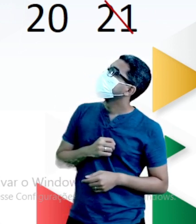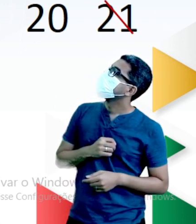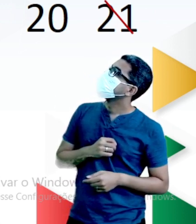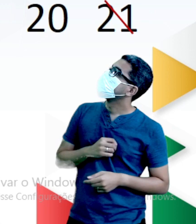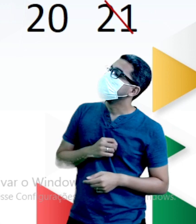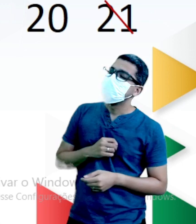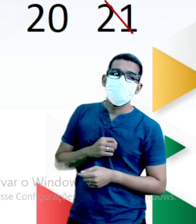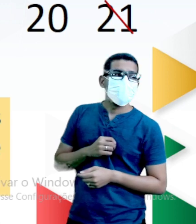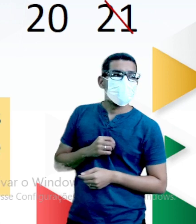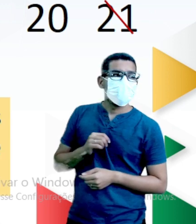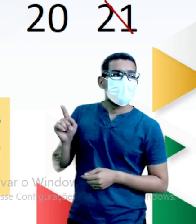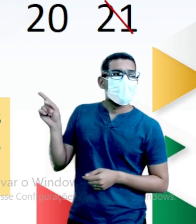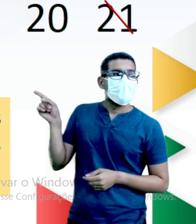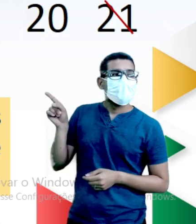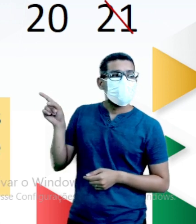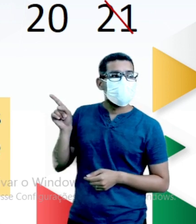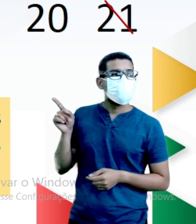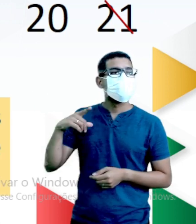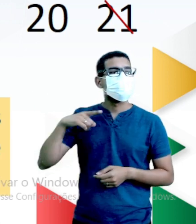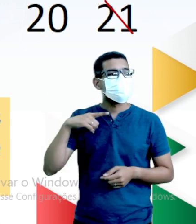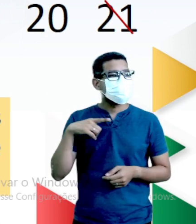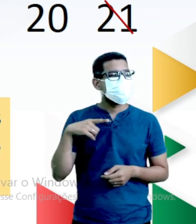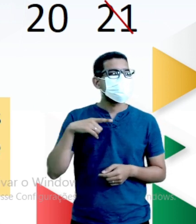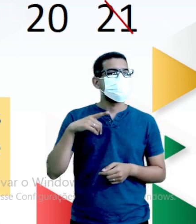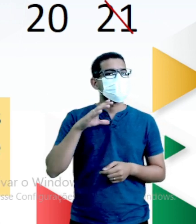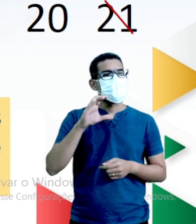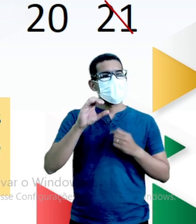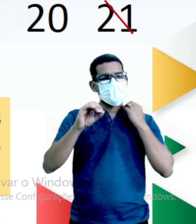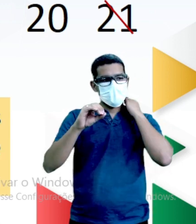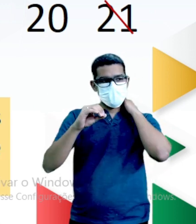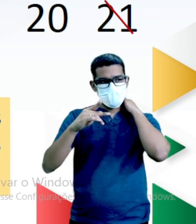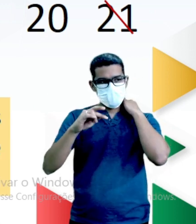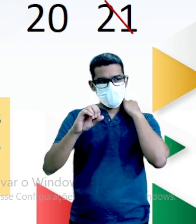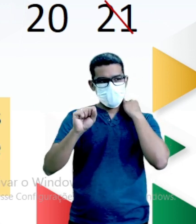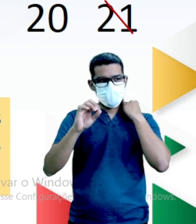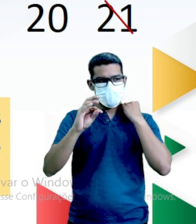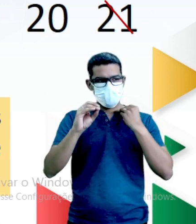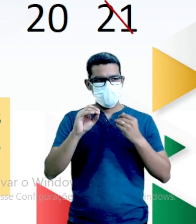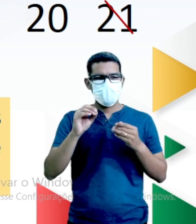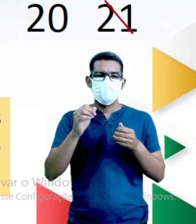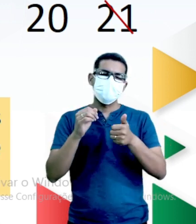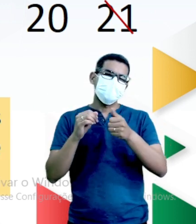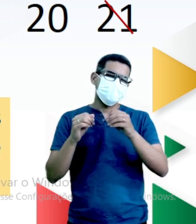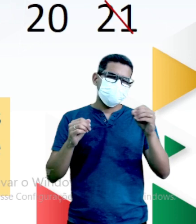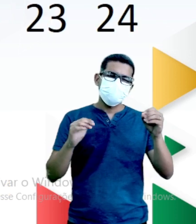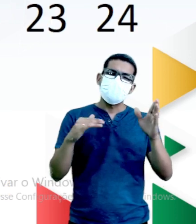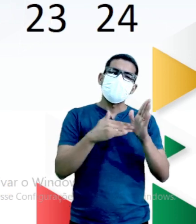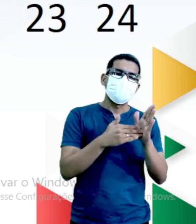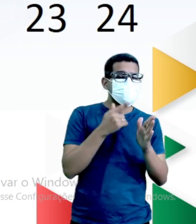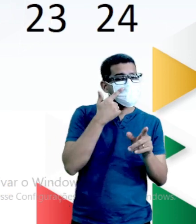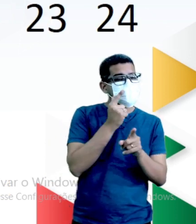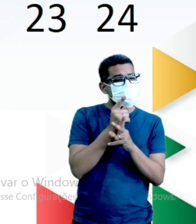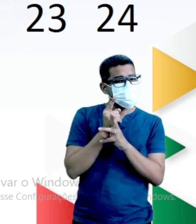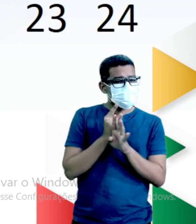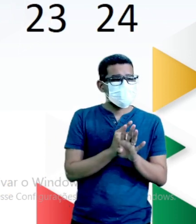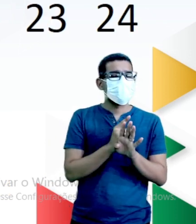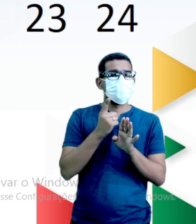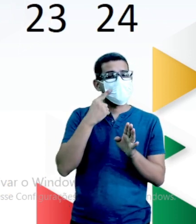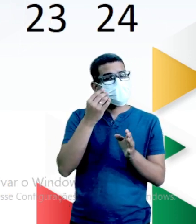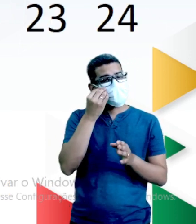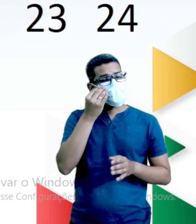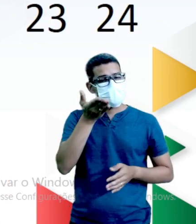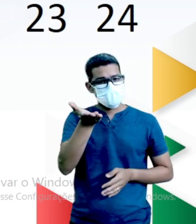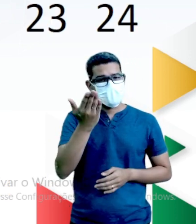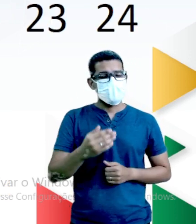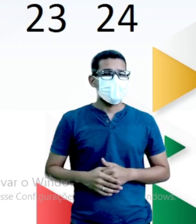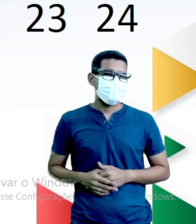27, enfim, beleza? Tá bom? E aí, marcados até os 100, você vai ver os números conhecidos aí, se você fizer esse teste,